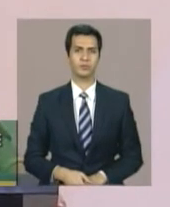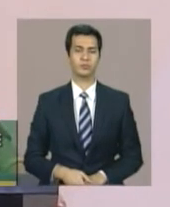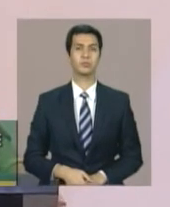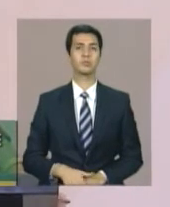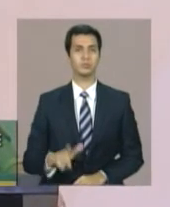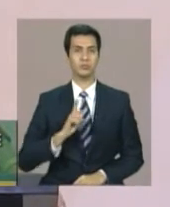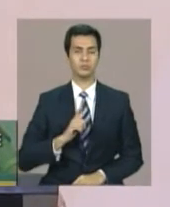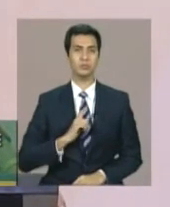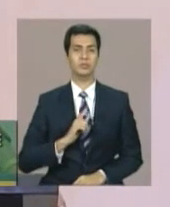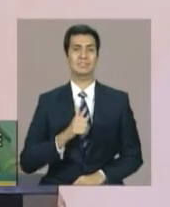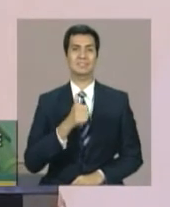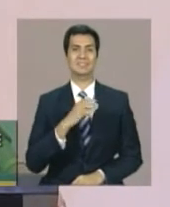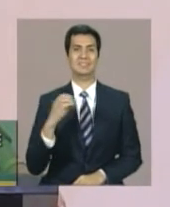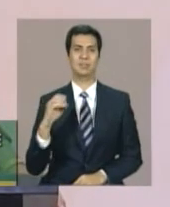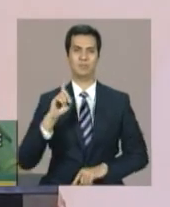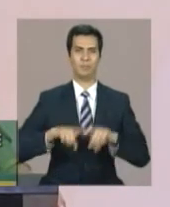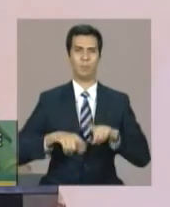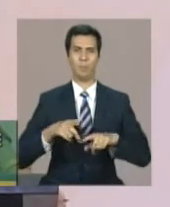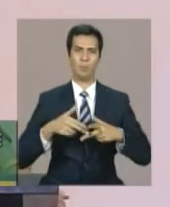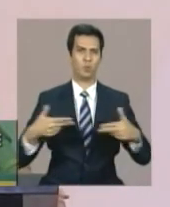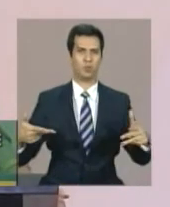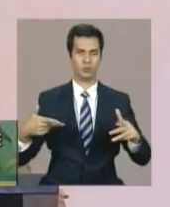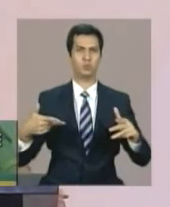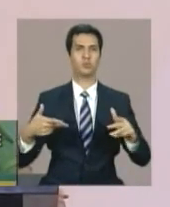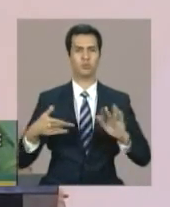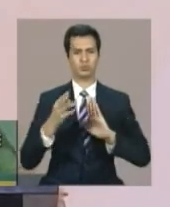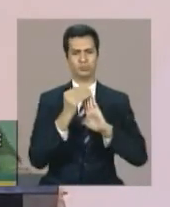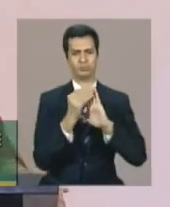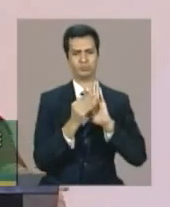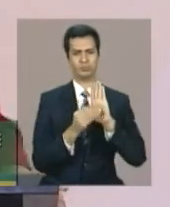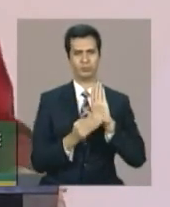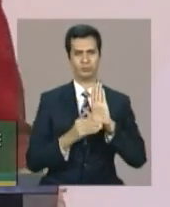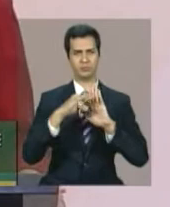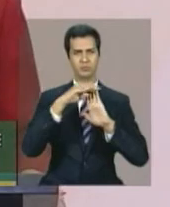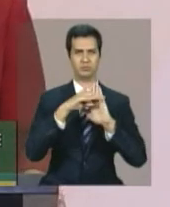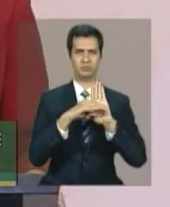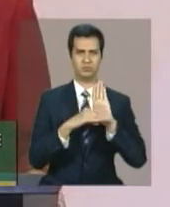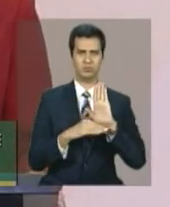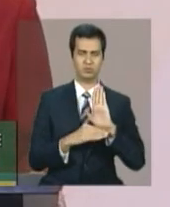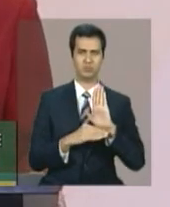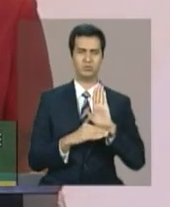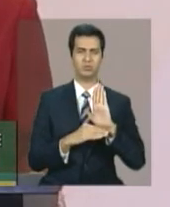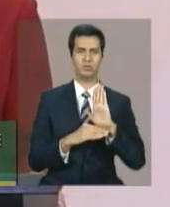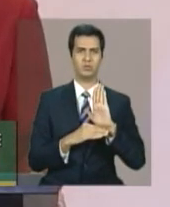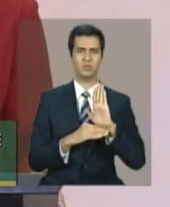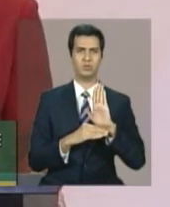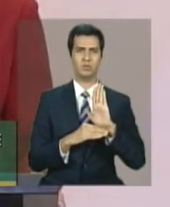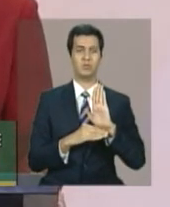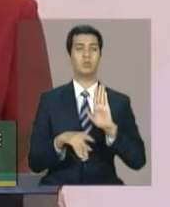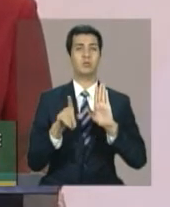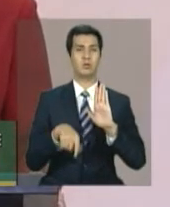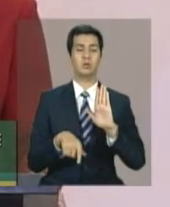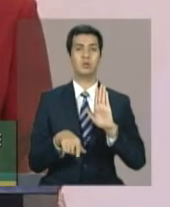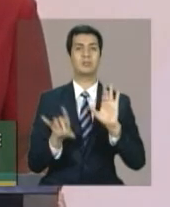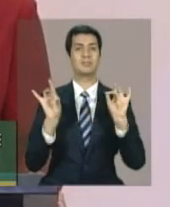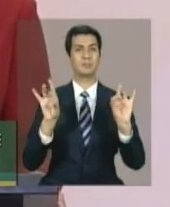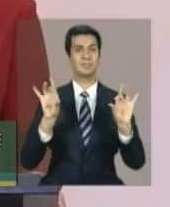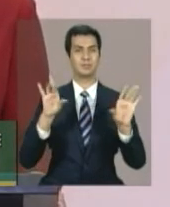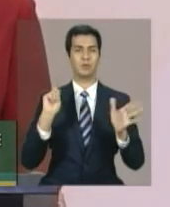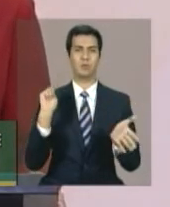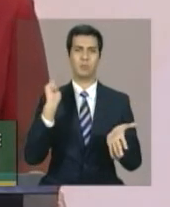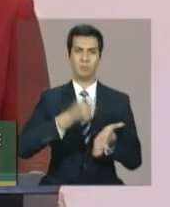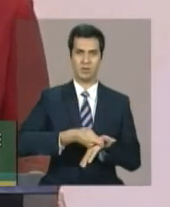mais 100 produtos aqueles que serão incluídos na lista de tarifa